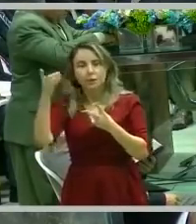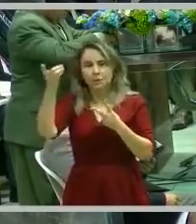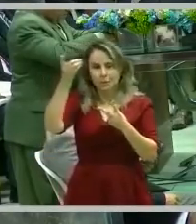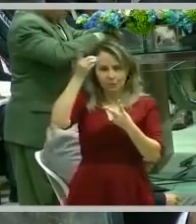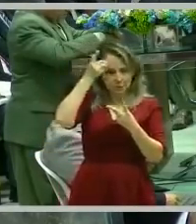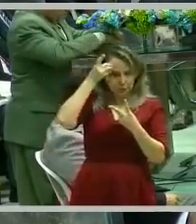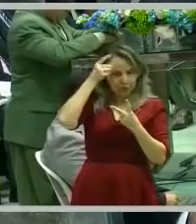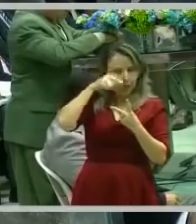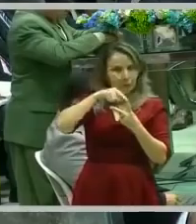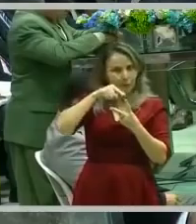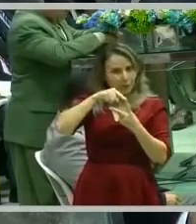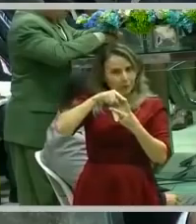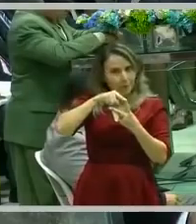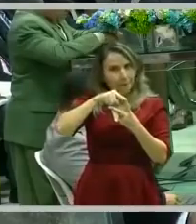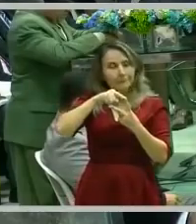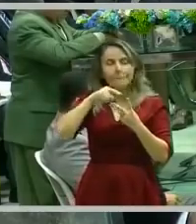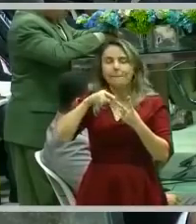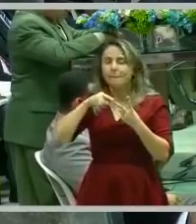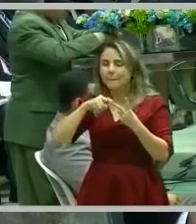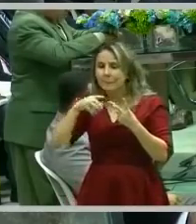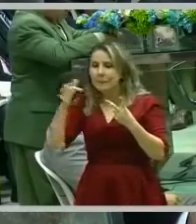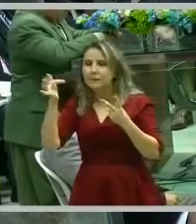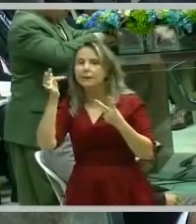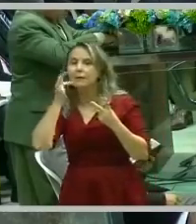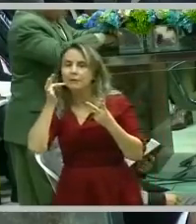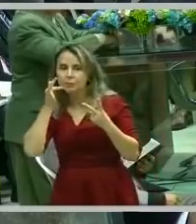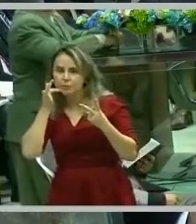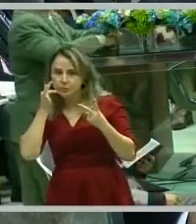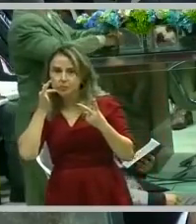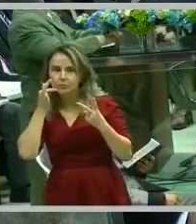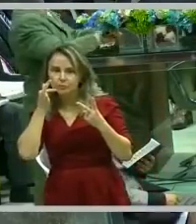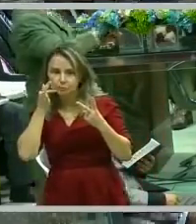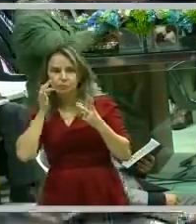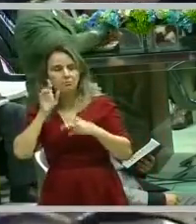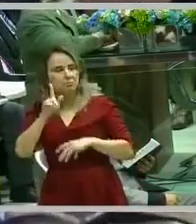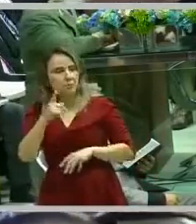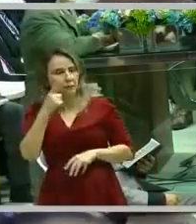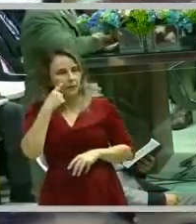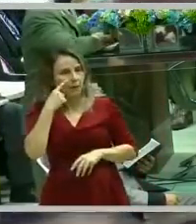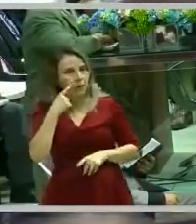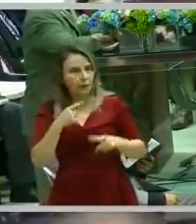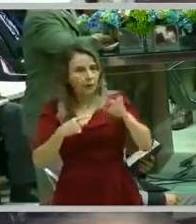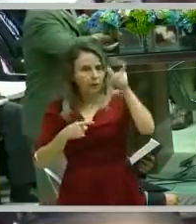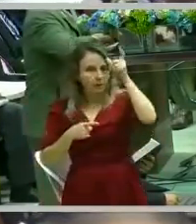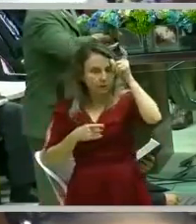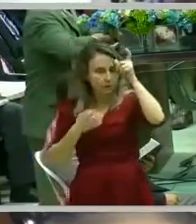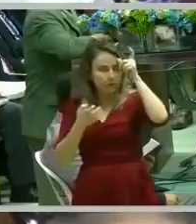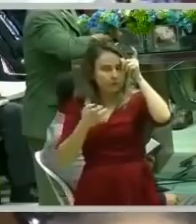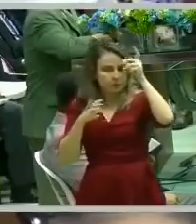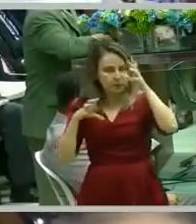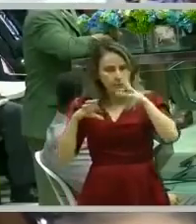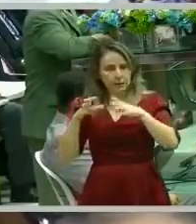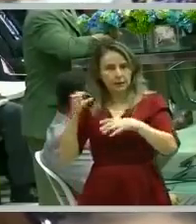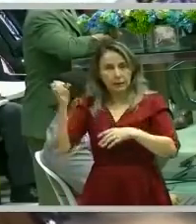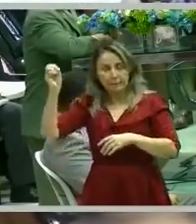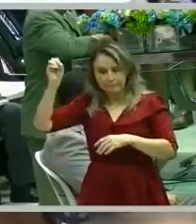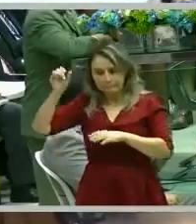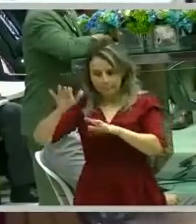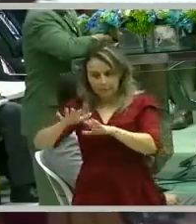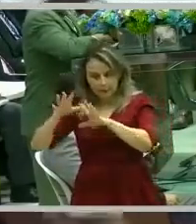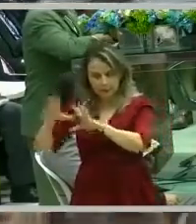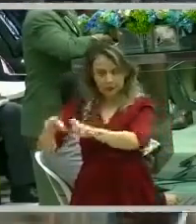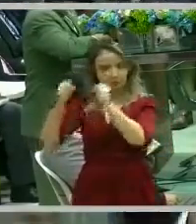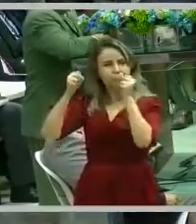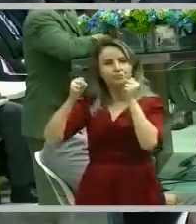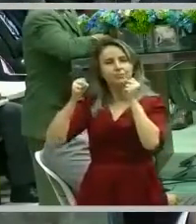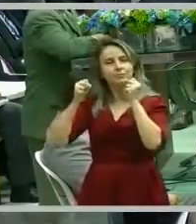do poder, mas vai ter o lado do fruto. Você vê que o diabo queria roubar a bênção de Davi. Primeiro o diabo usou o